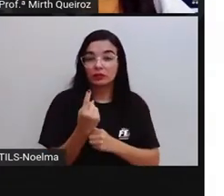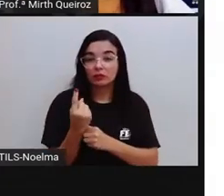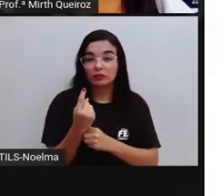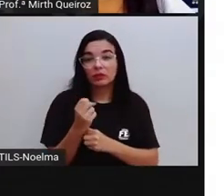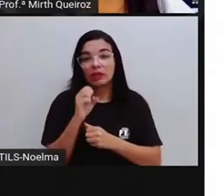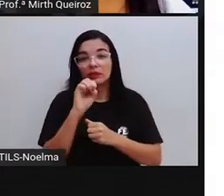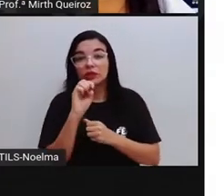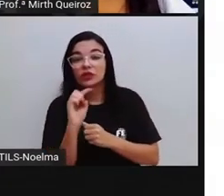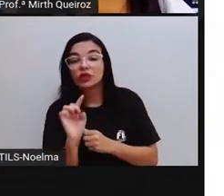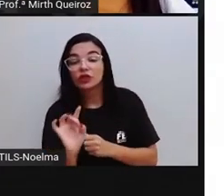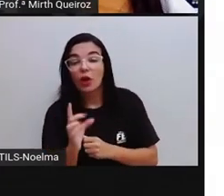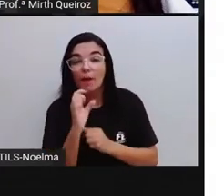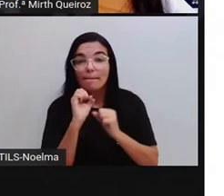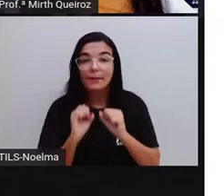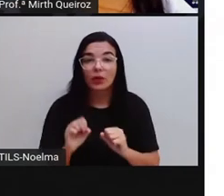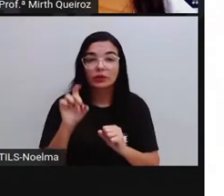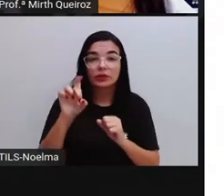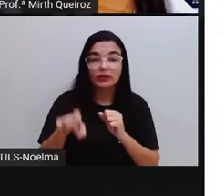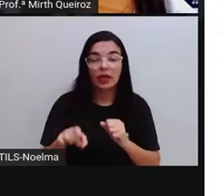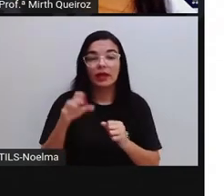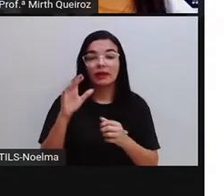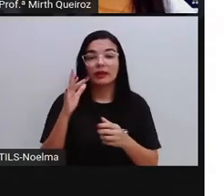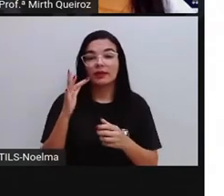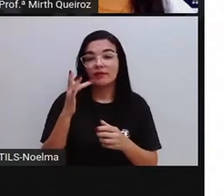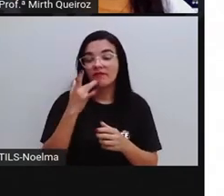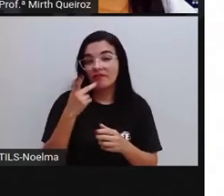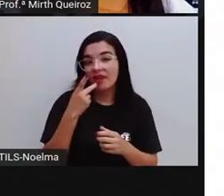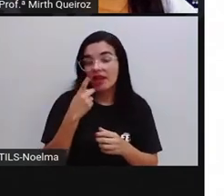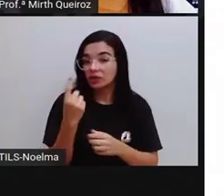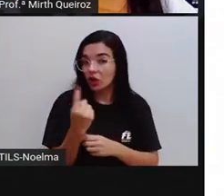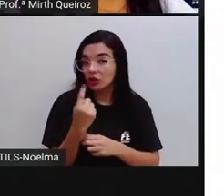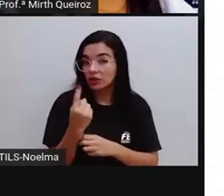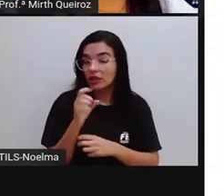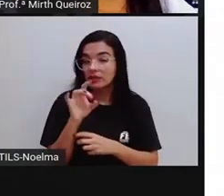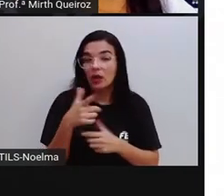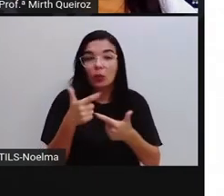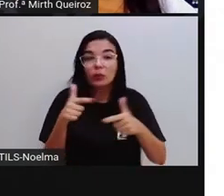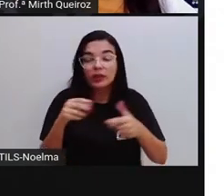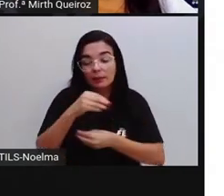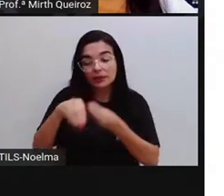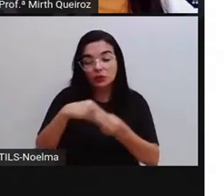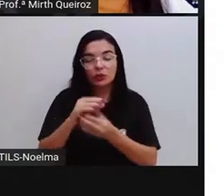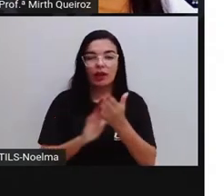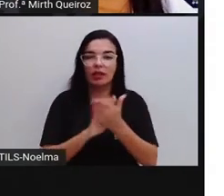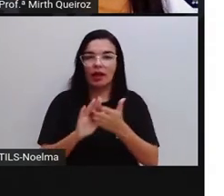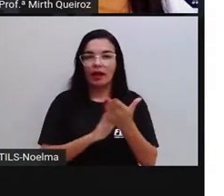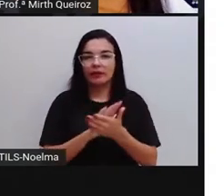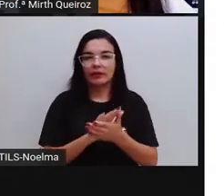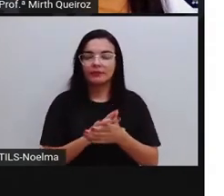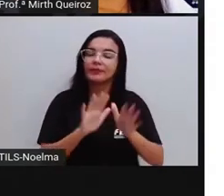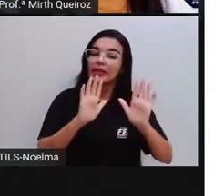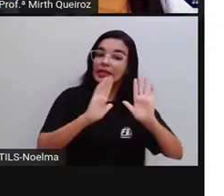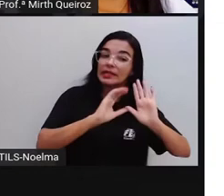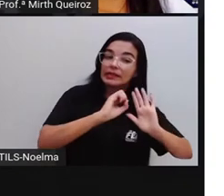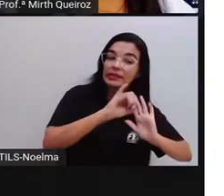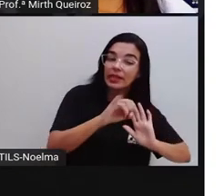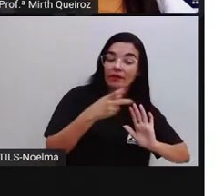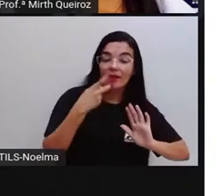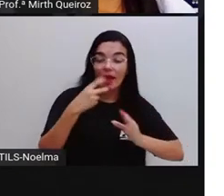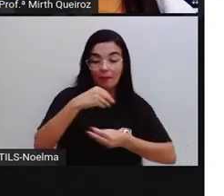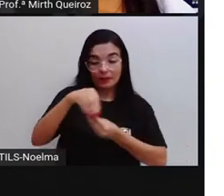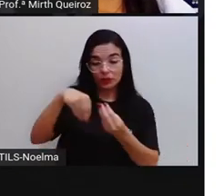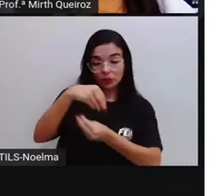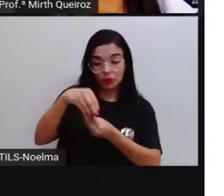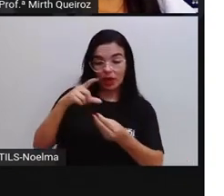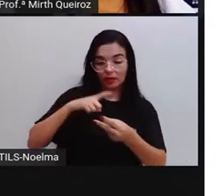outras substâncias, né? Já no caso das misturas, é quando a gente coloca ali junto mais de uma substância e